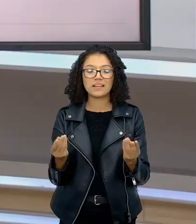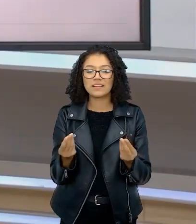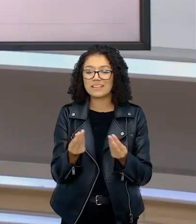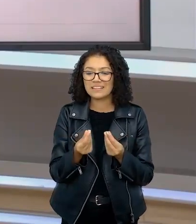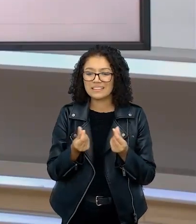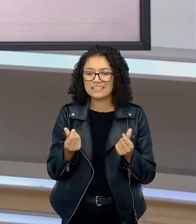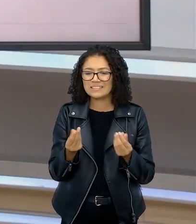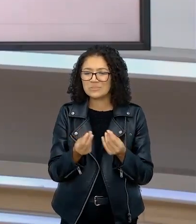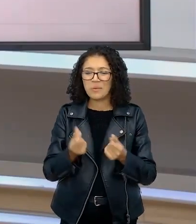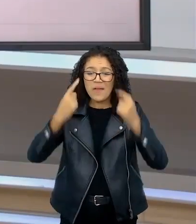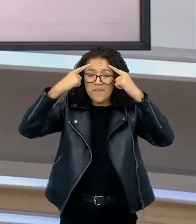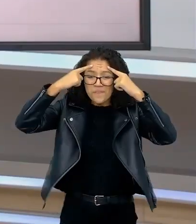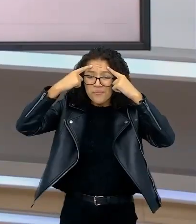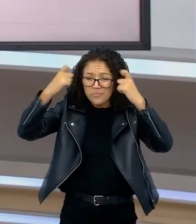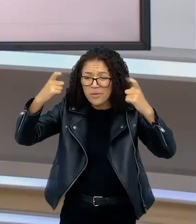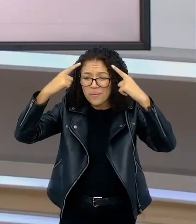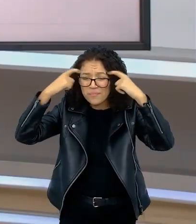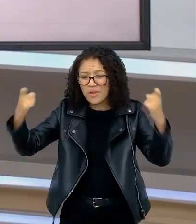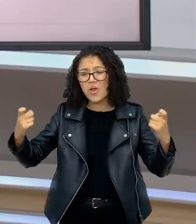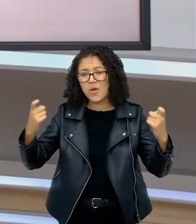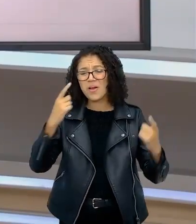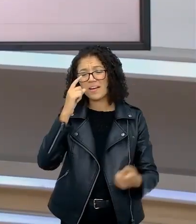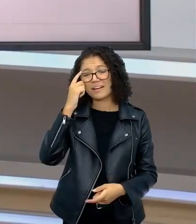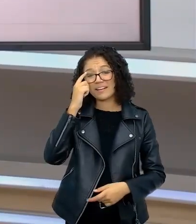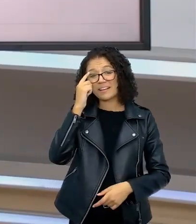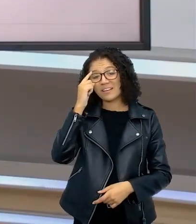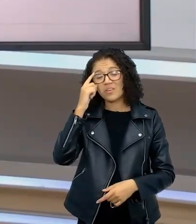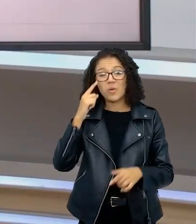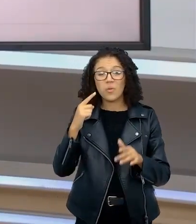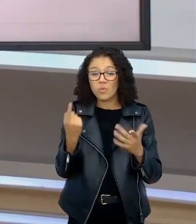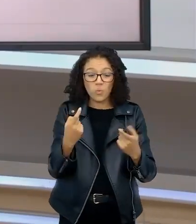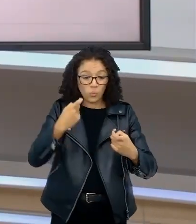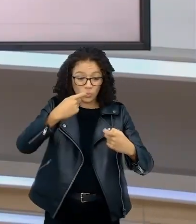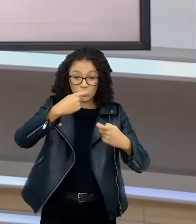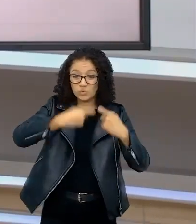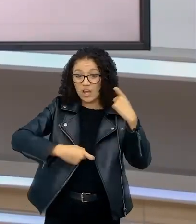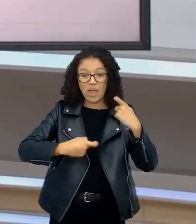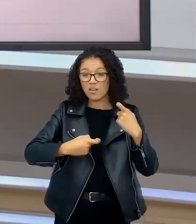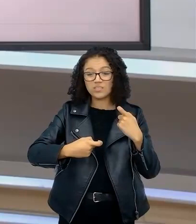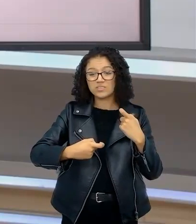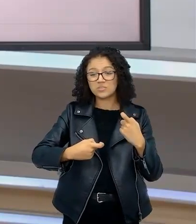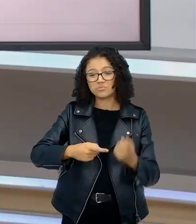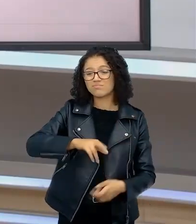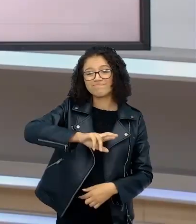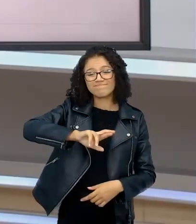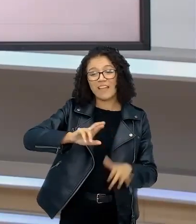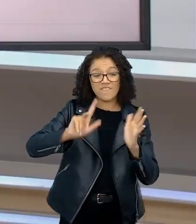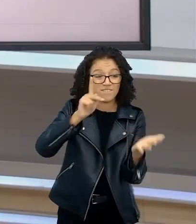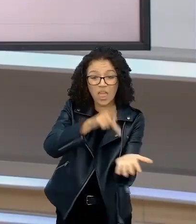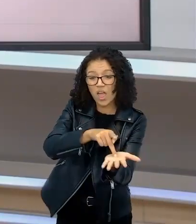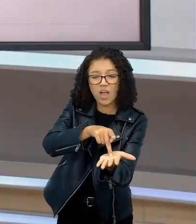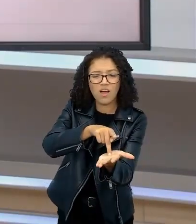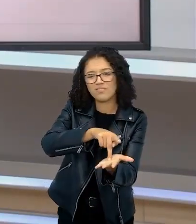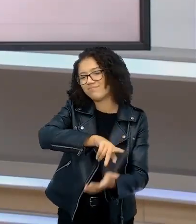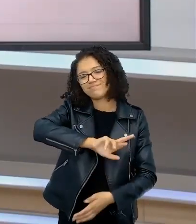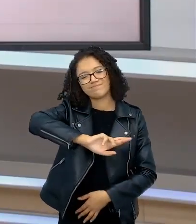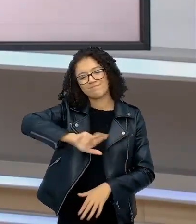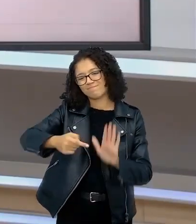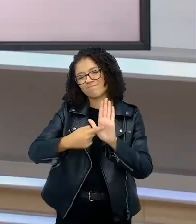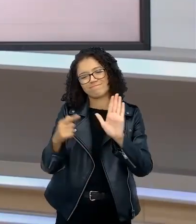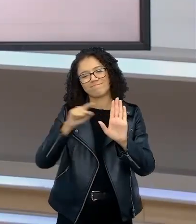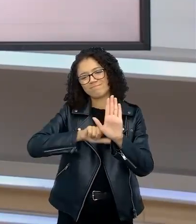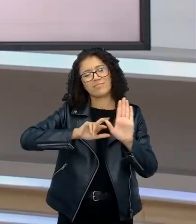extremamente violenta, uma pornografia que está mostrando um sexo irreal, que não existe. E aí